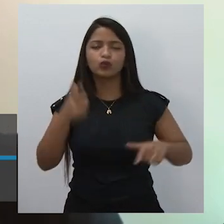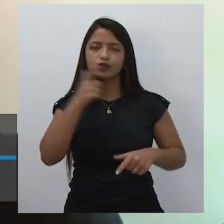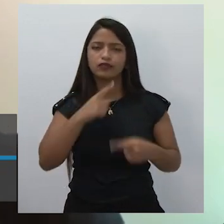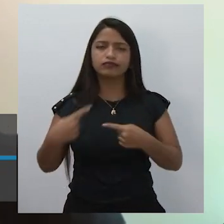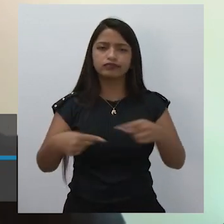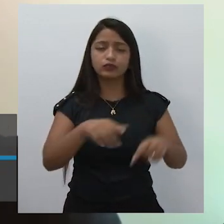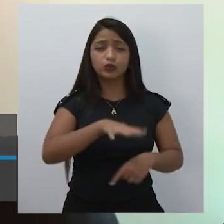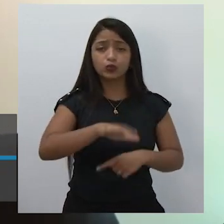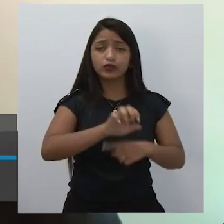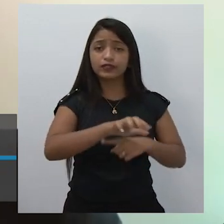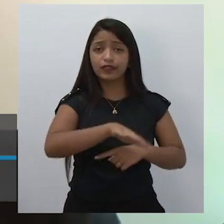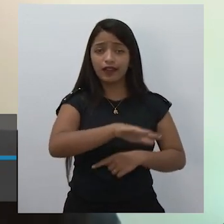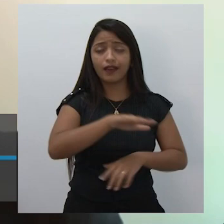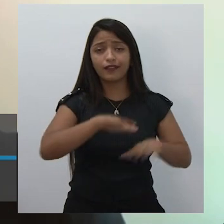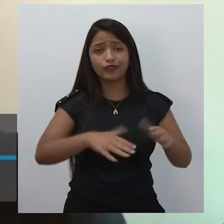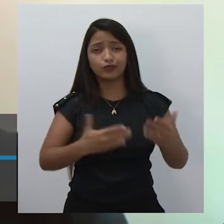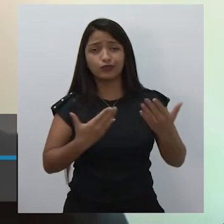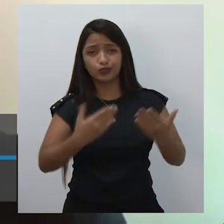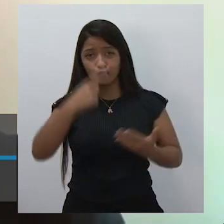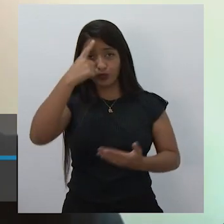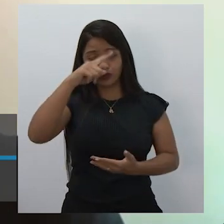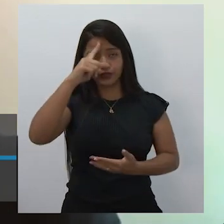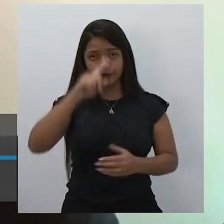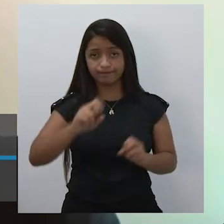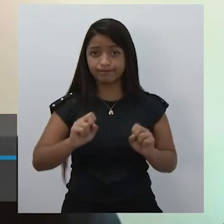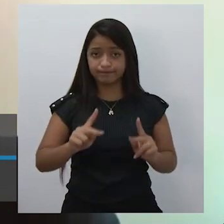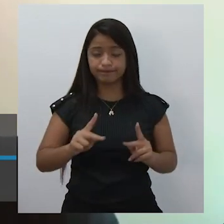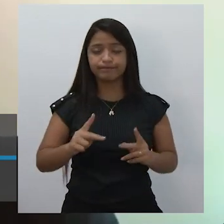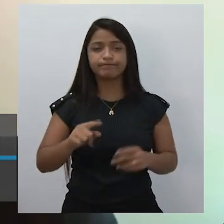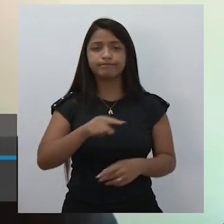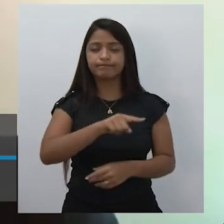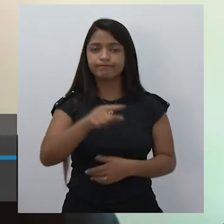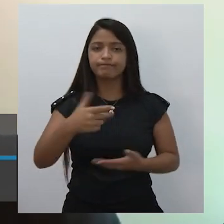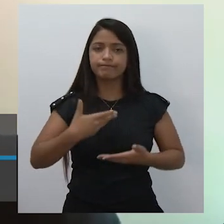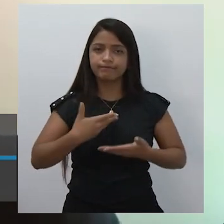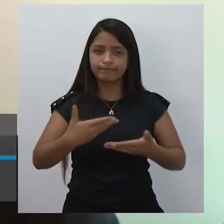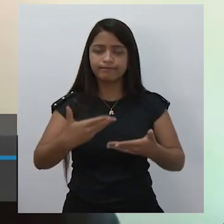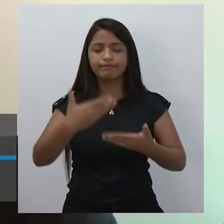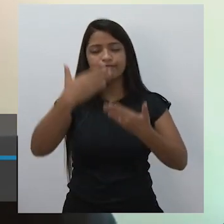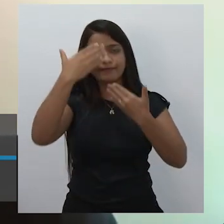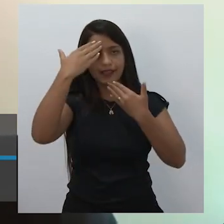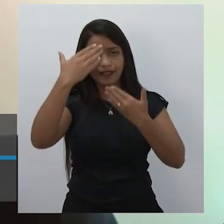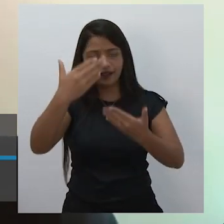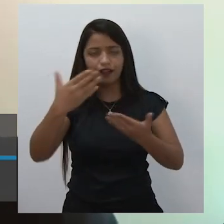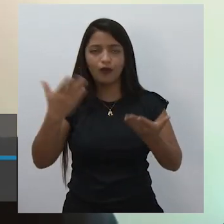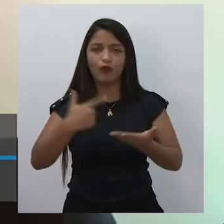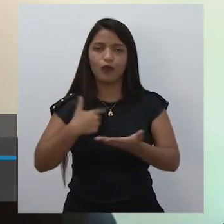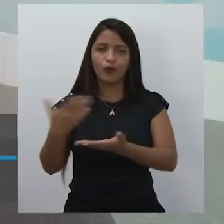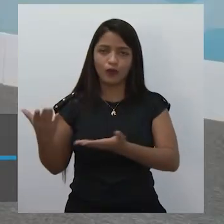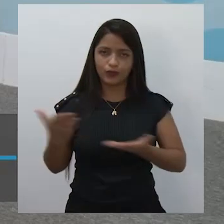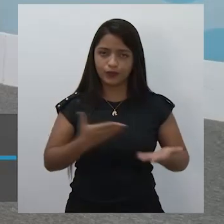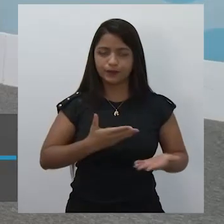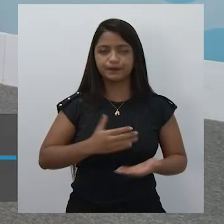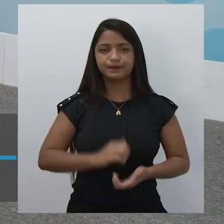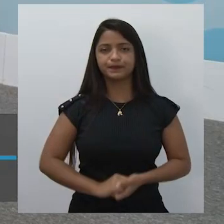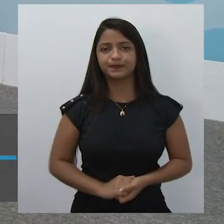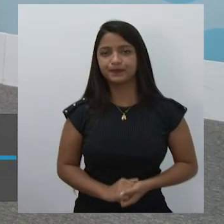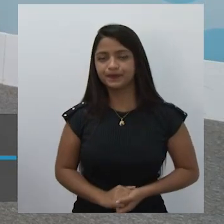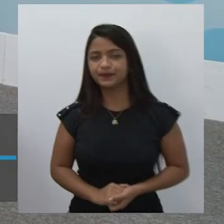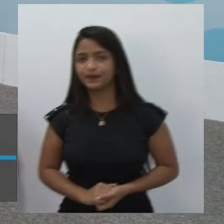tenha dúvidas, tá bom? Eu agradeço imensamente por poder participar desse momento e eu passo a palavra. Obrigado.